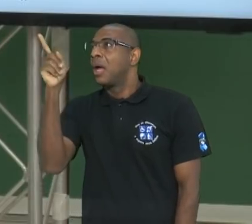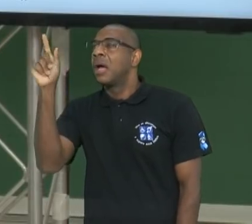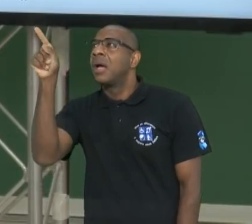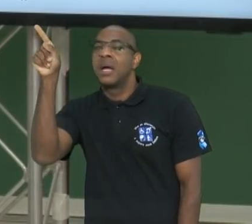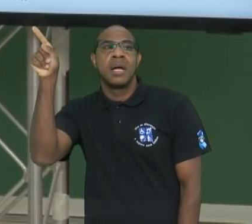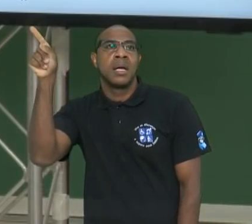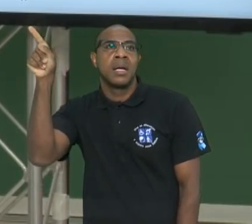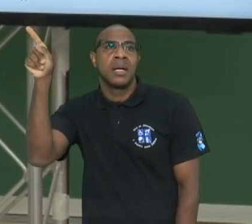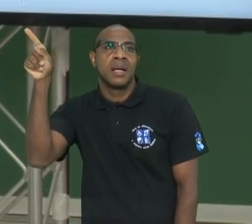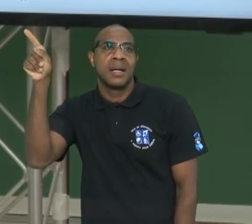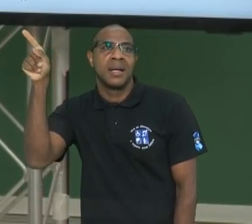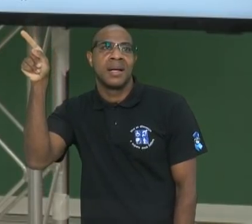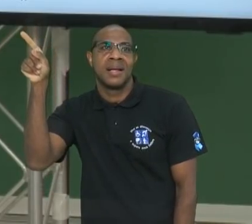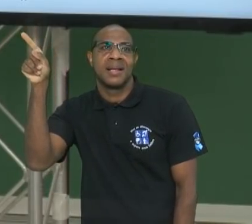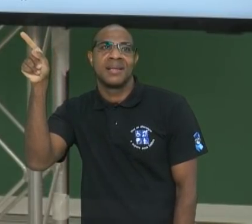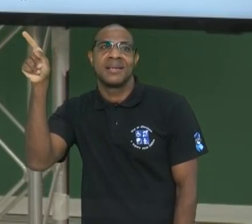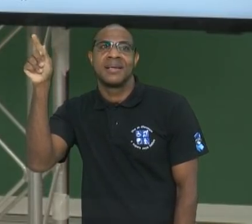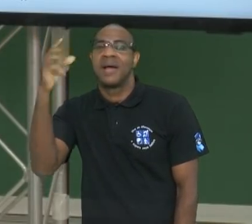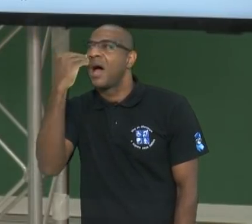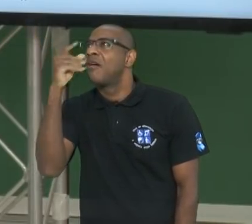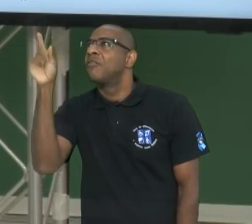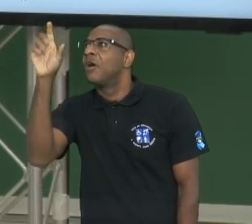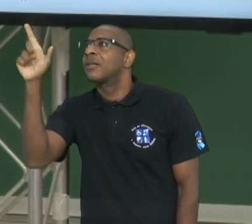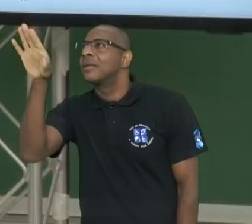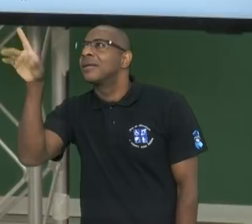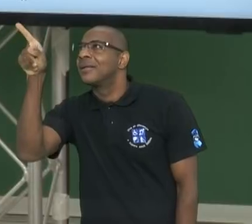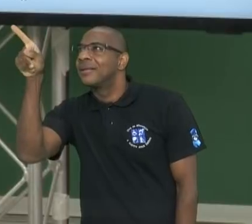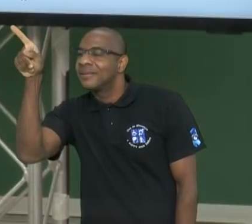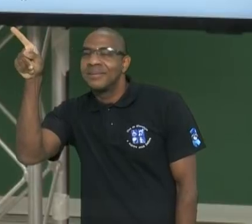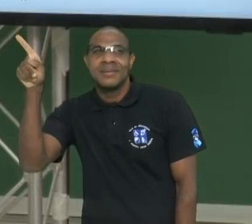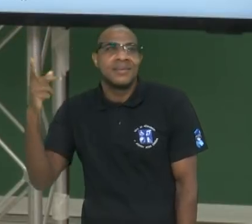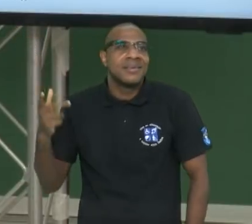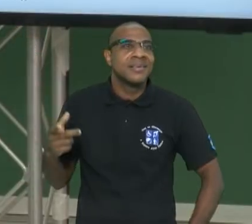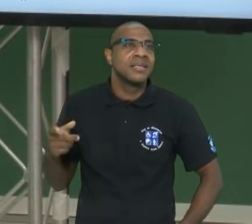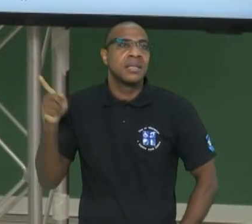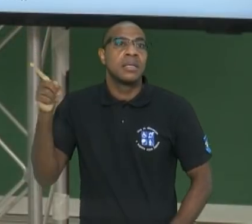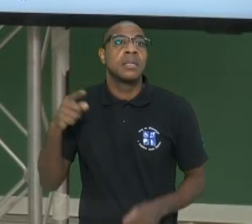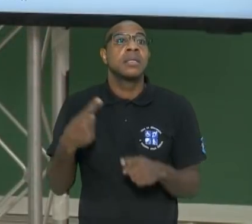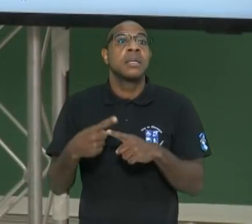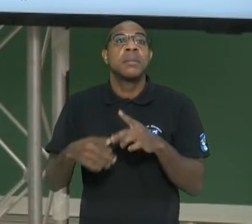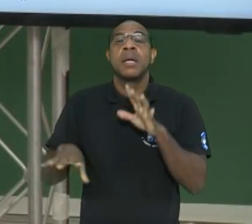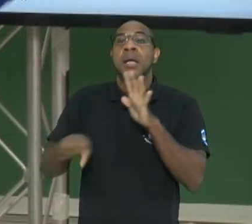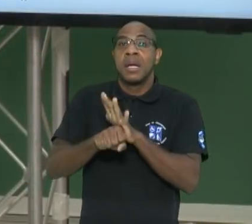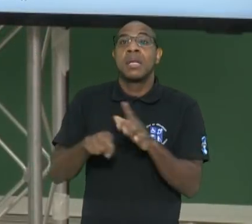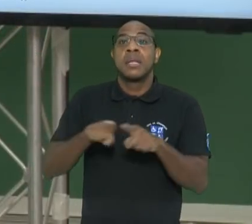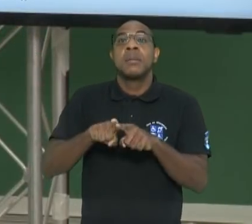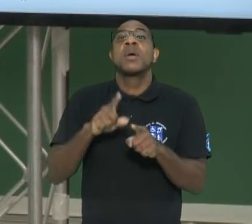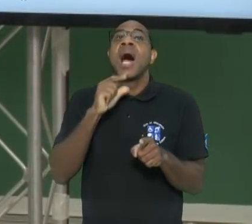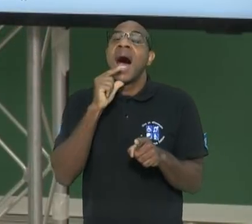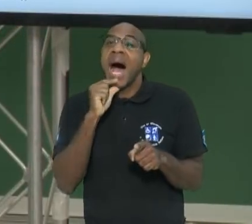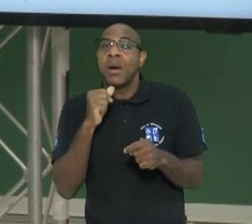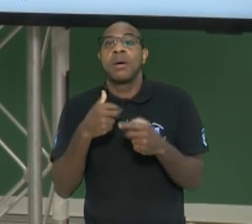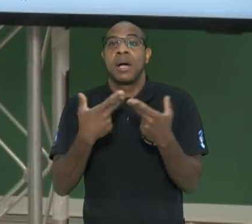é bonitinha, né, pessoal? Acho ela muito simpática. Também transmitida por água e alimentos